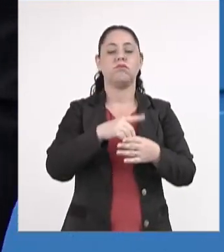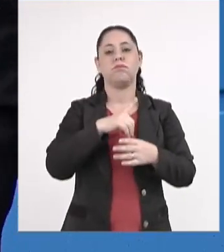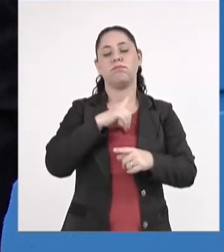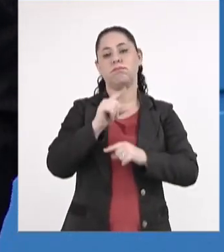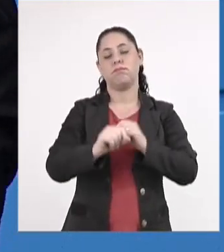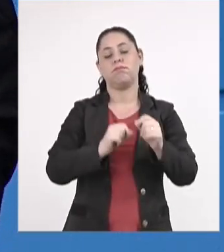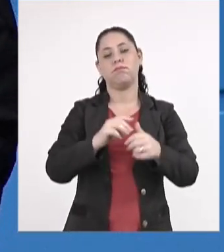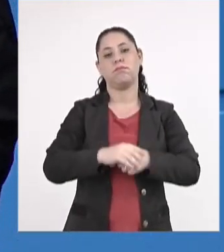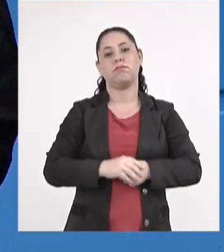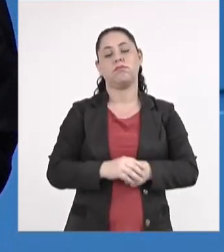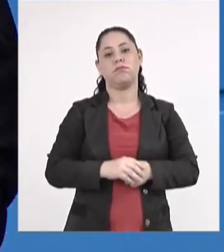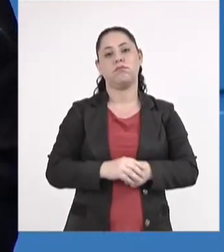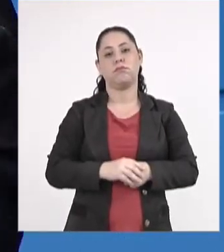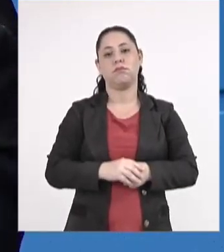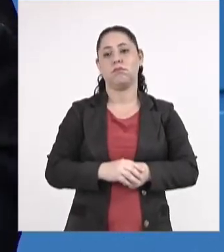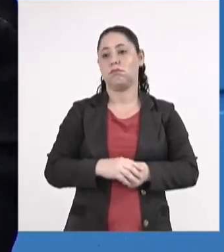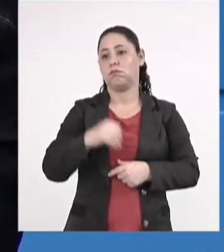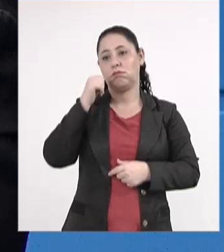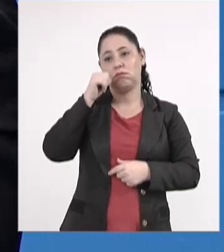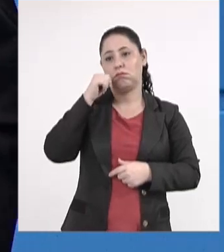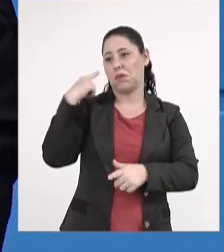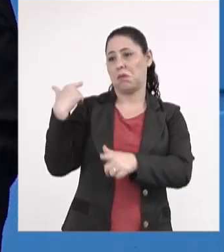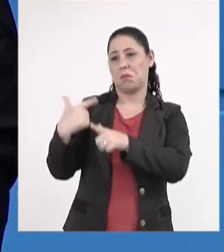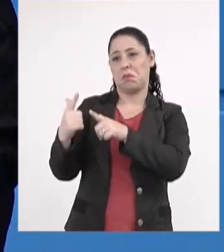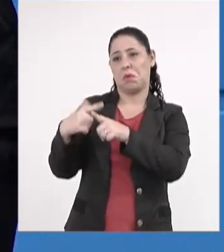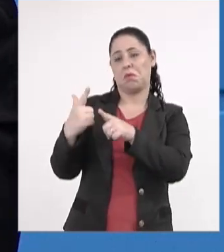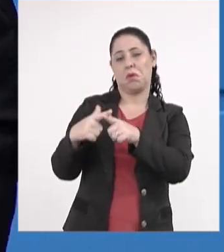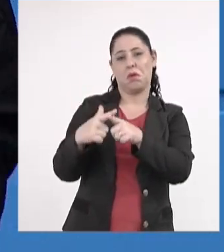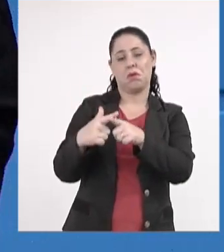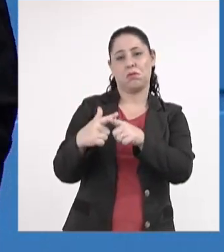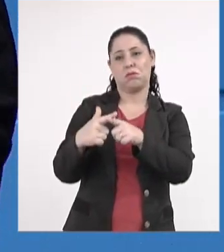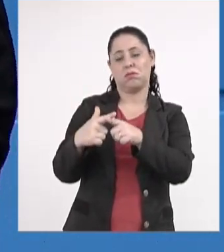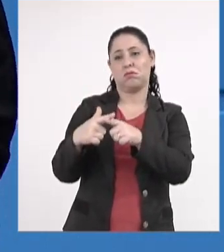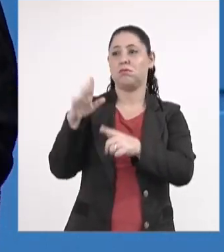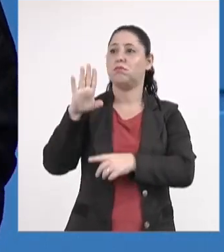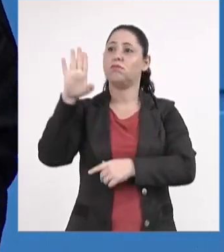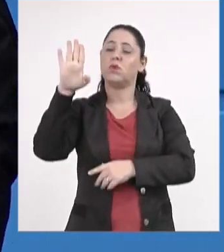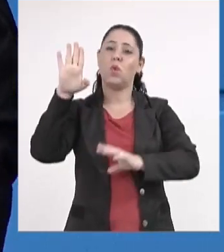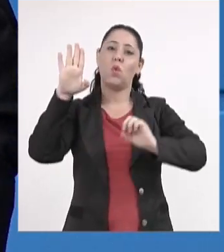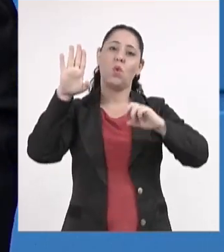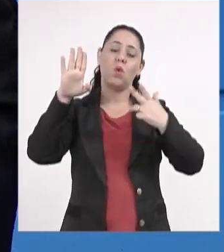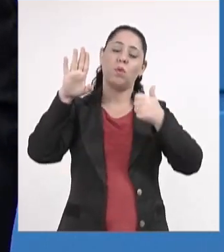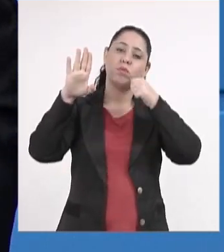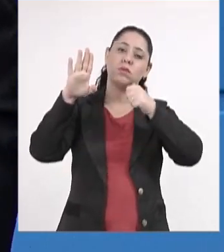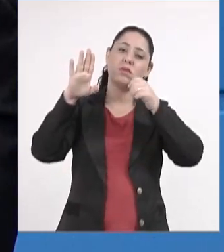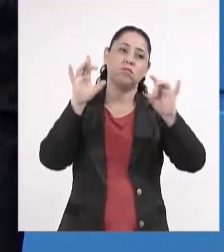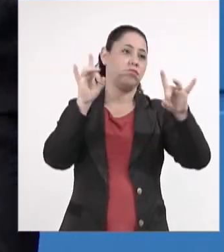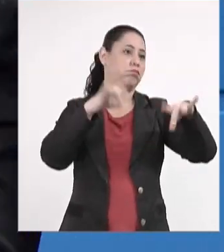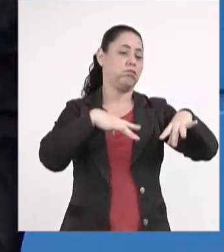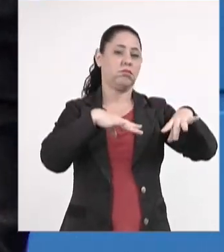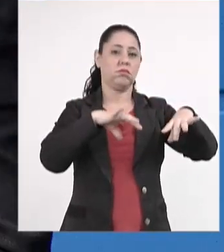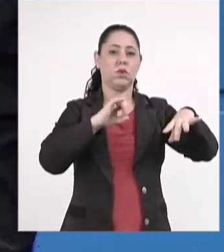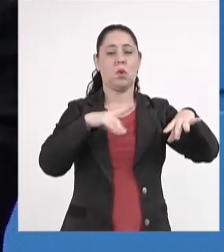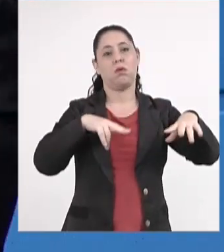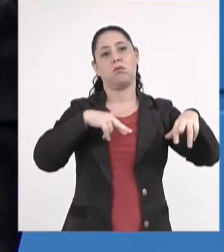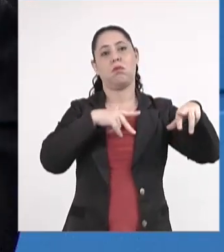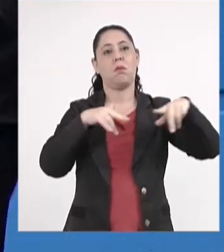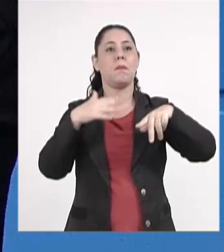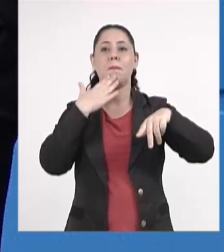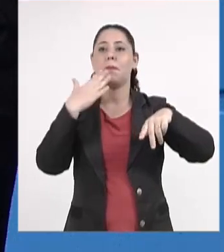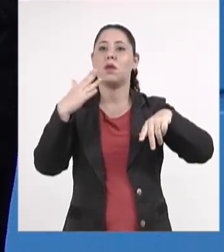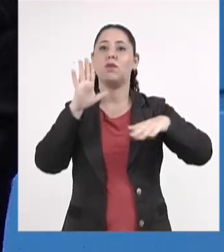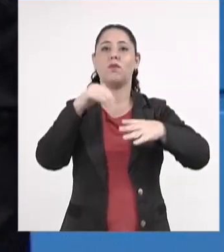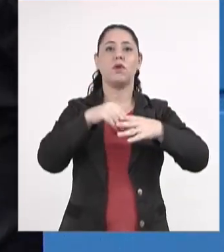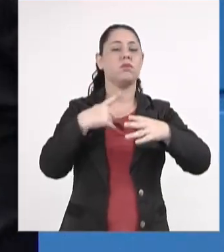e que candidatos teve problema que não puderam disputar ou candidatas que andaram pedindo